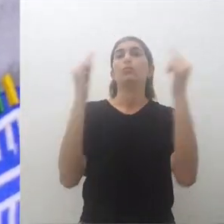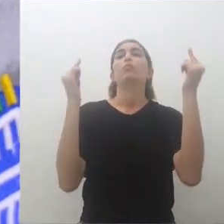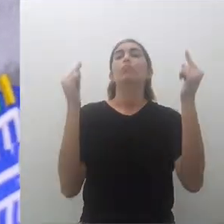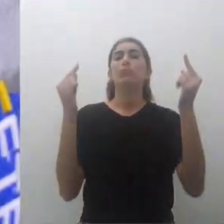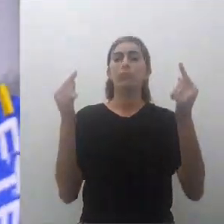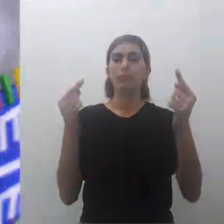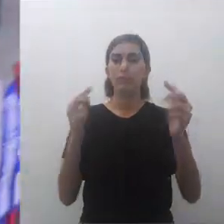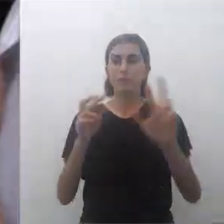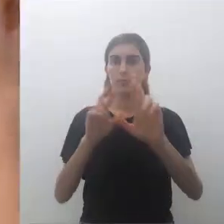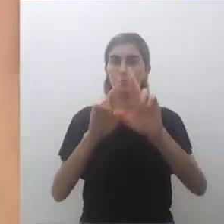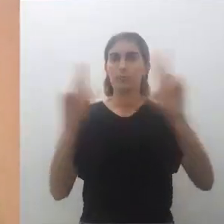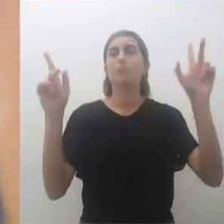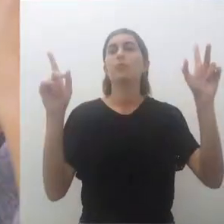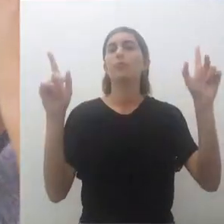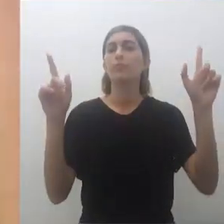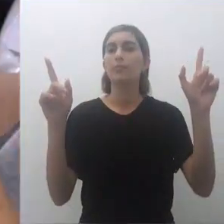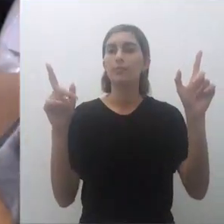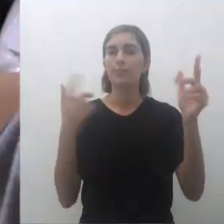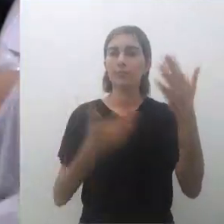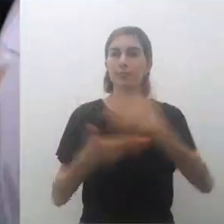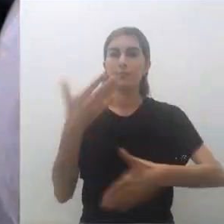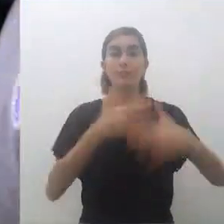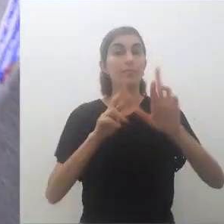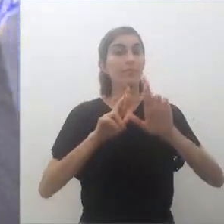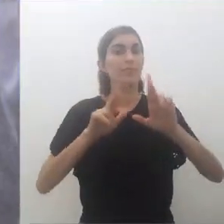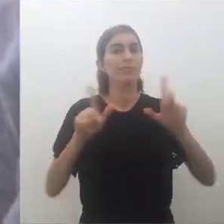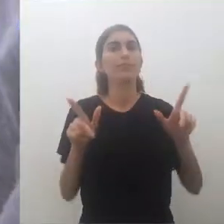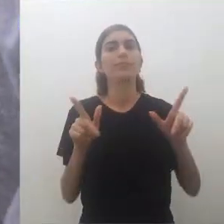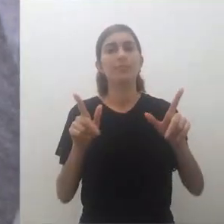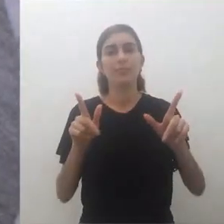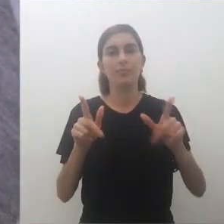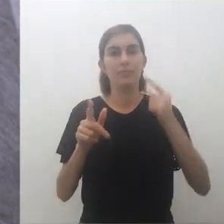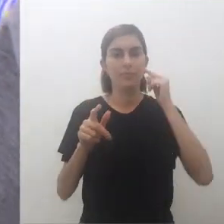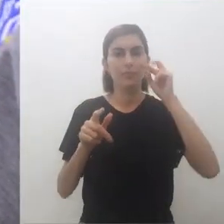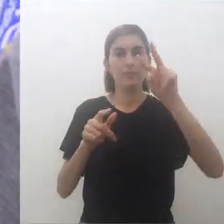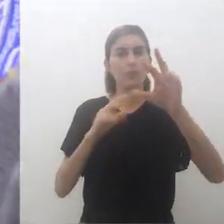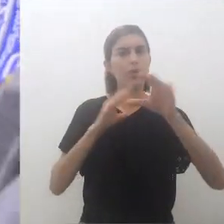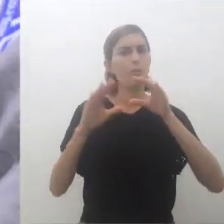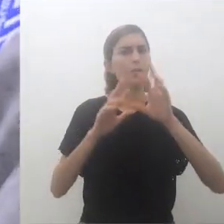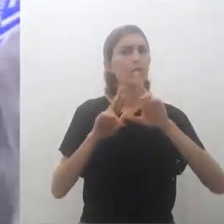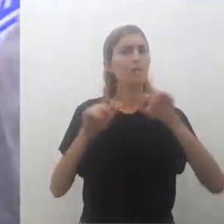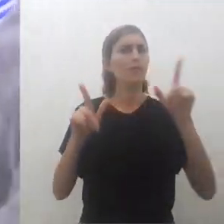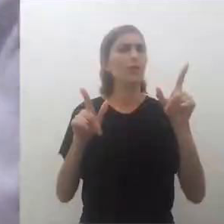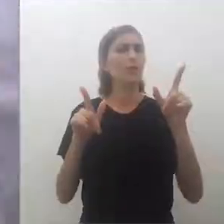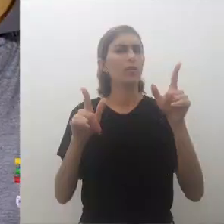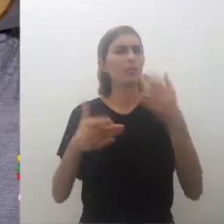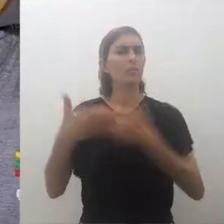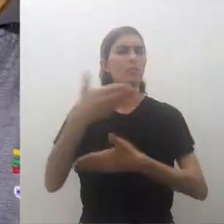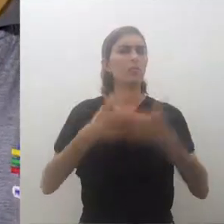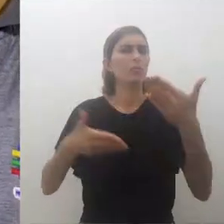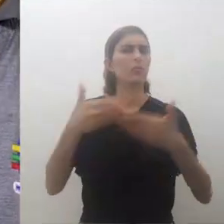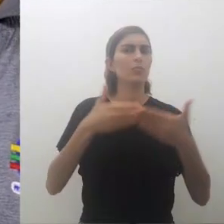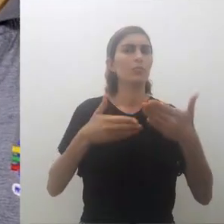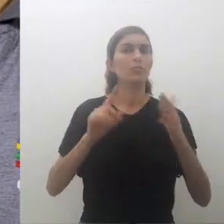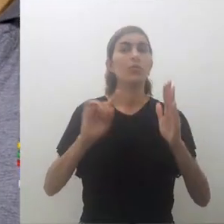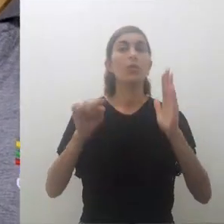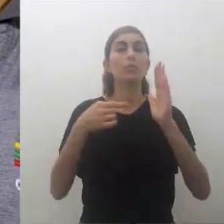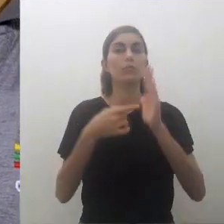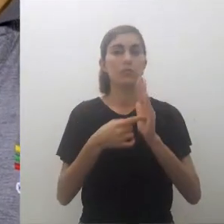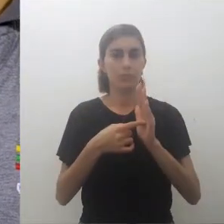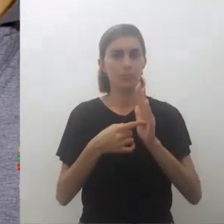gero uma outra relação de comunicação entre os elementos. O objetivo